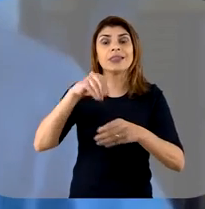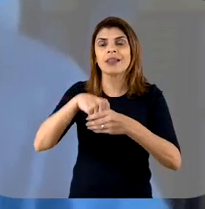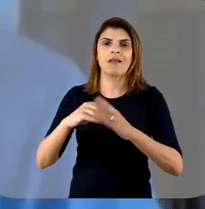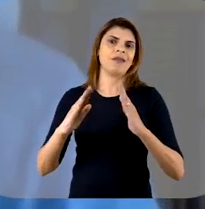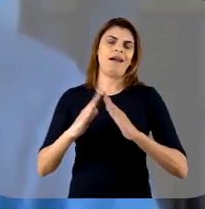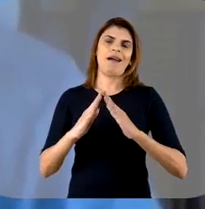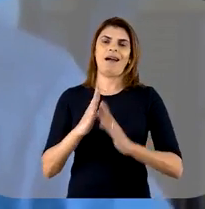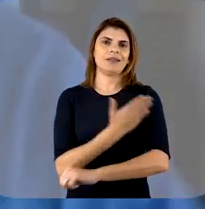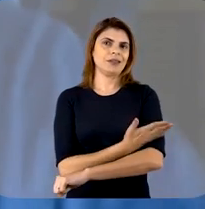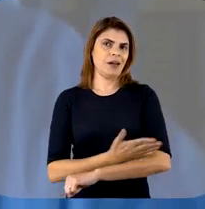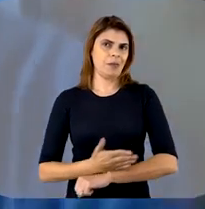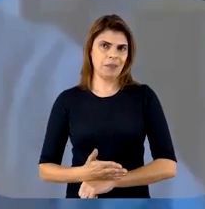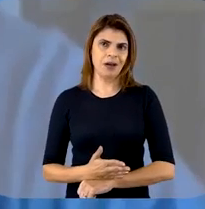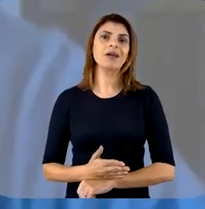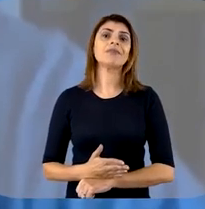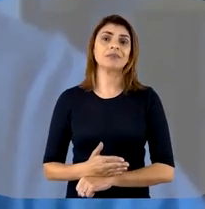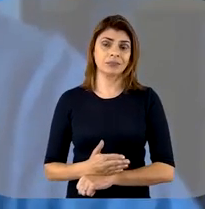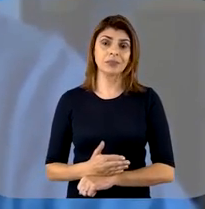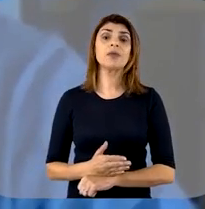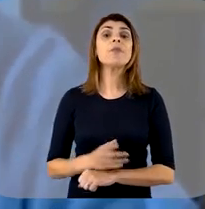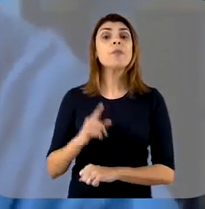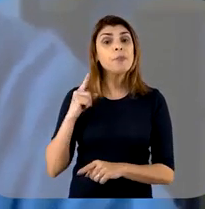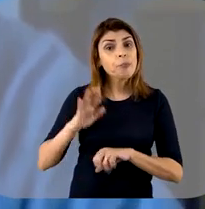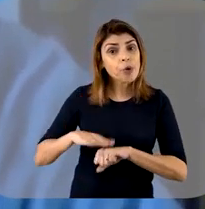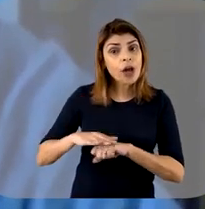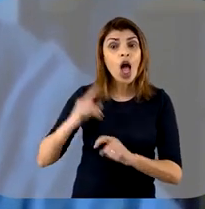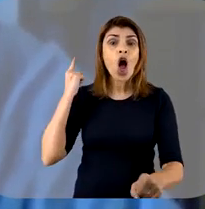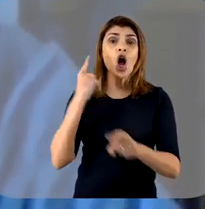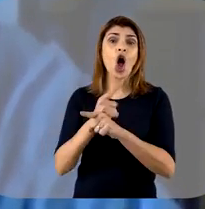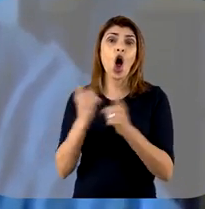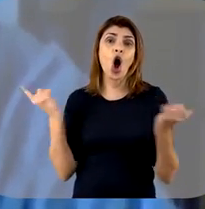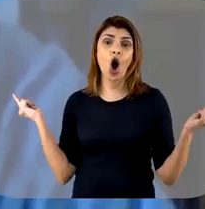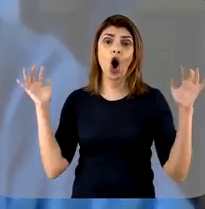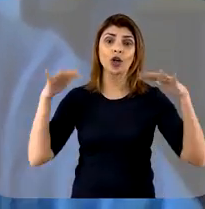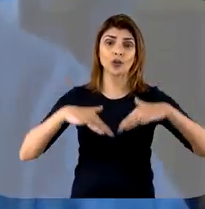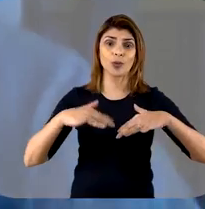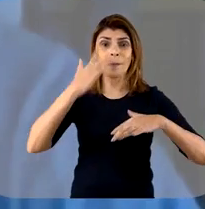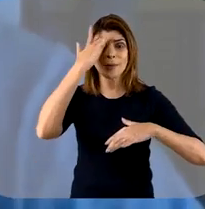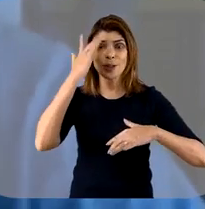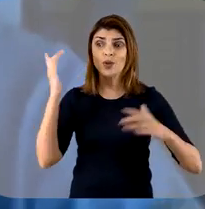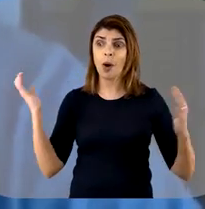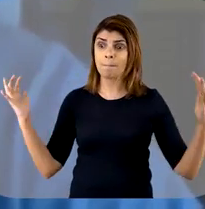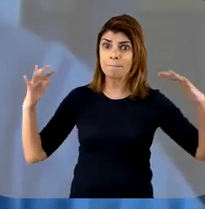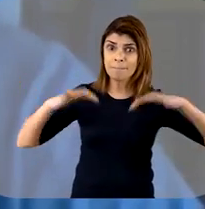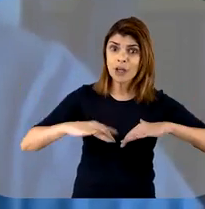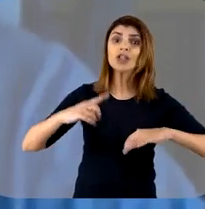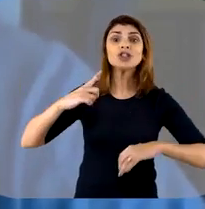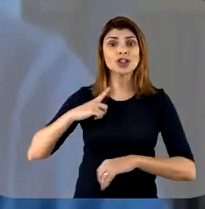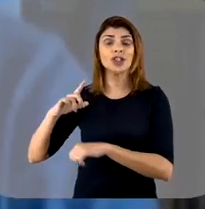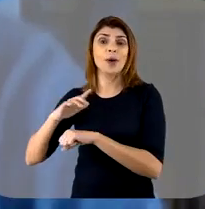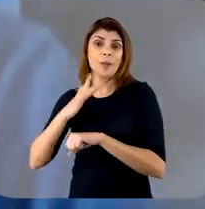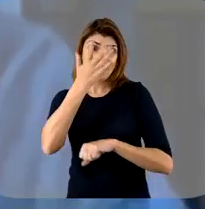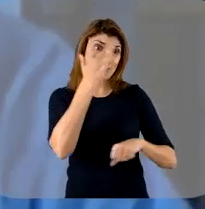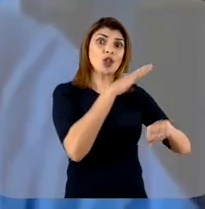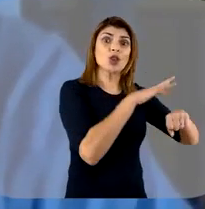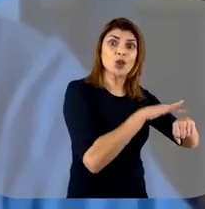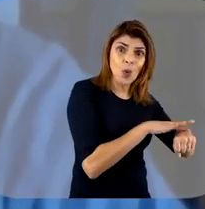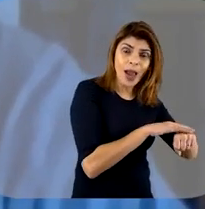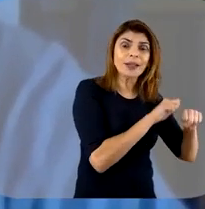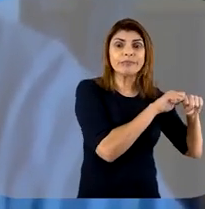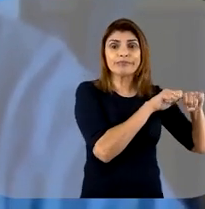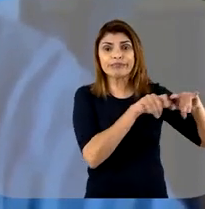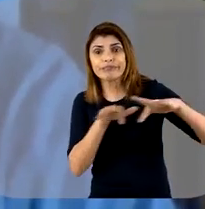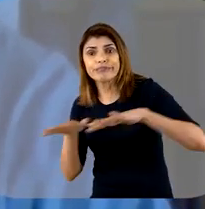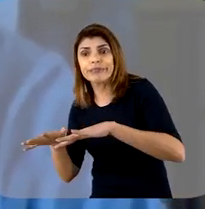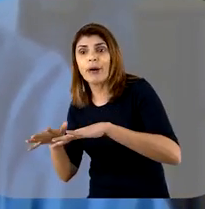Branca, né, o que foi provocado por um encontro na Casa Branca, né, por ter pessoas infectadas que contaminaram